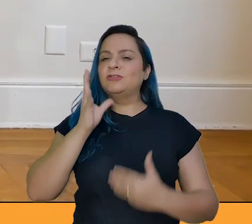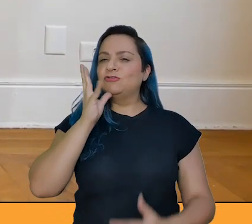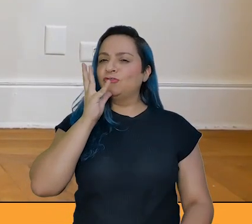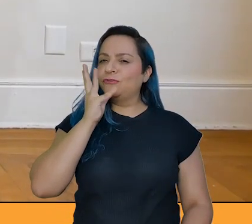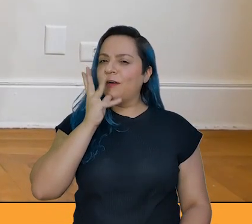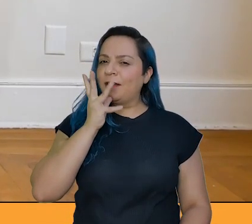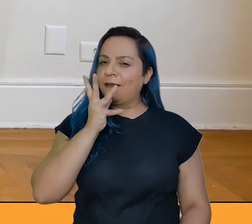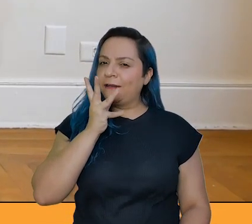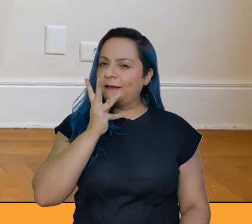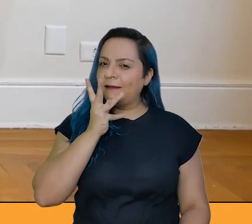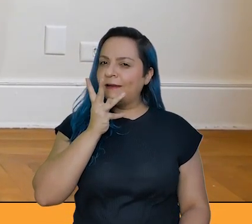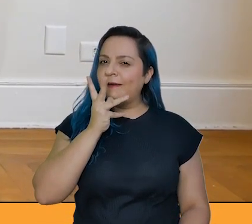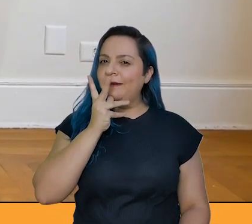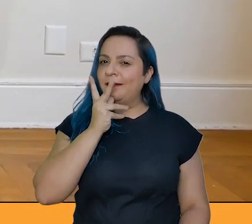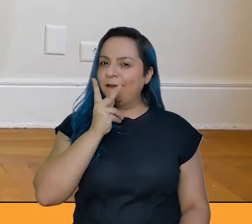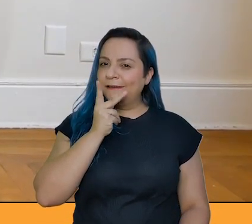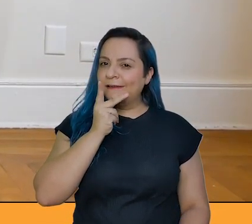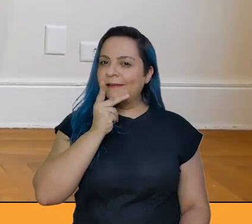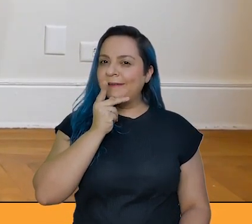desenrolando,